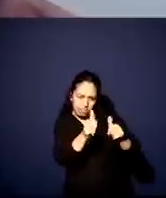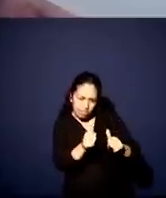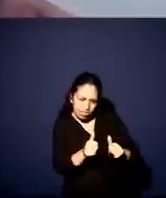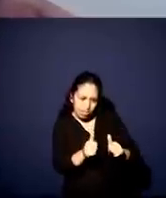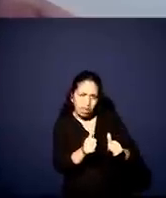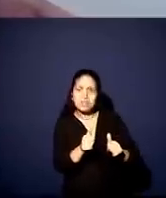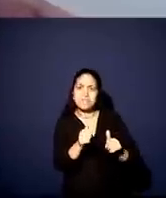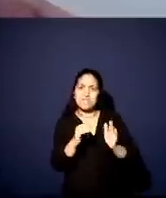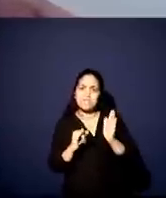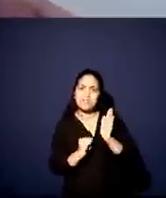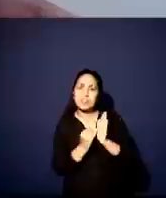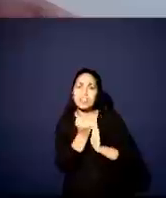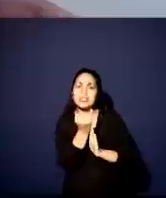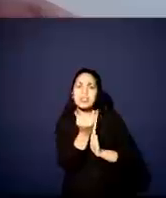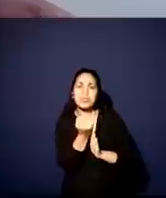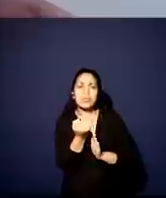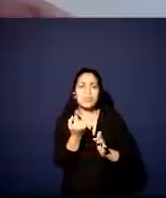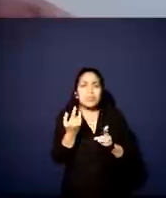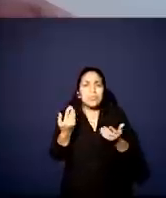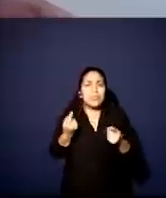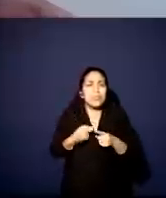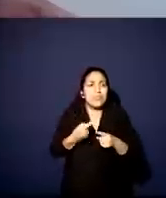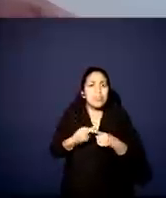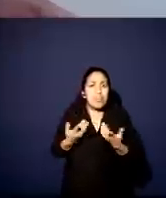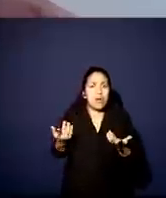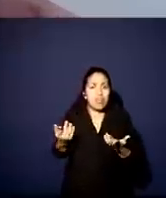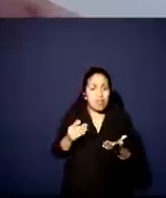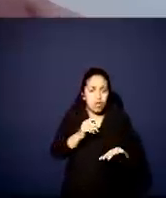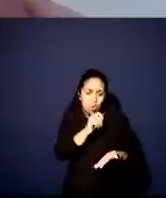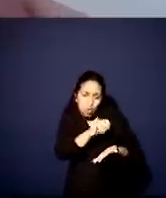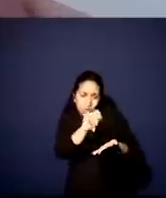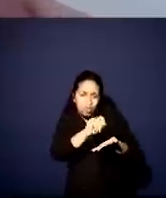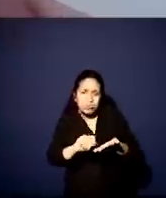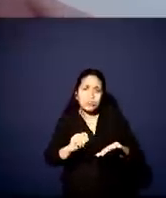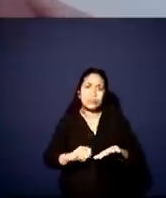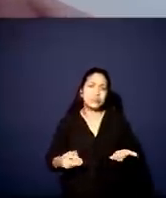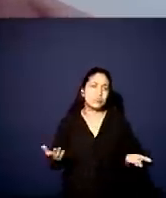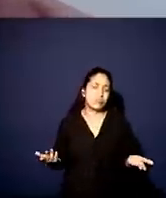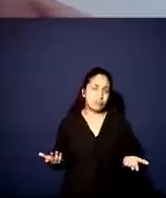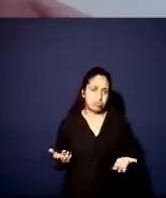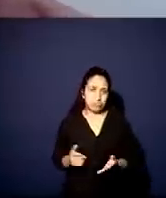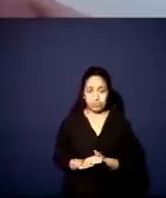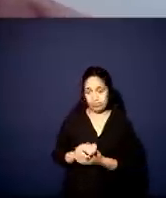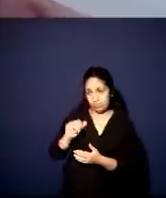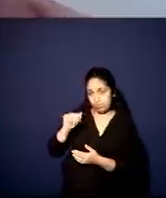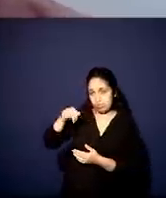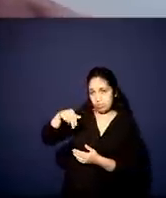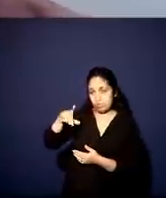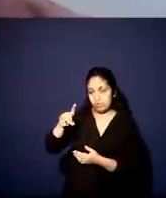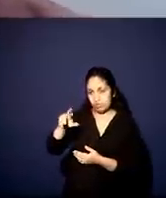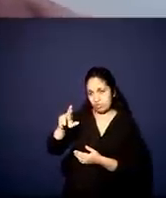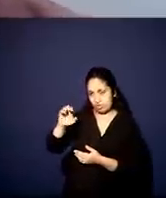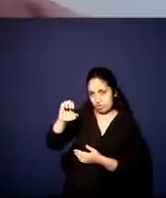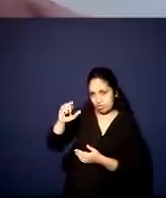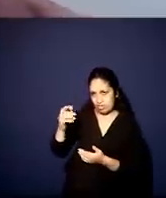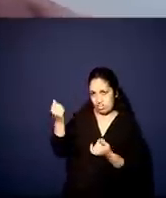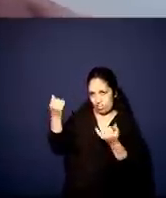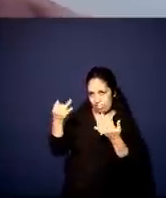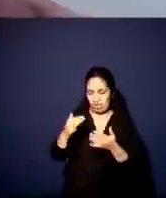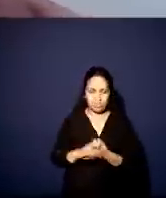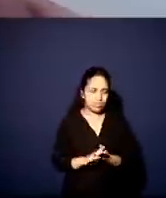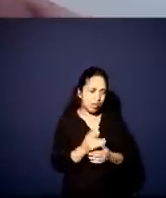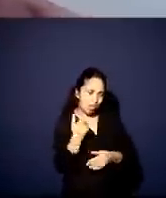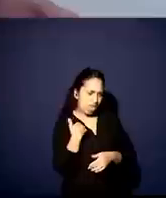que isso é um dogma tão grande de corrigir? Né? O André costuma falar: vem cá, quando eu estou errado no meu